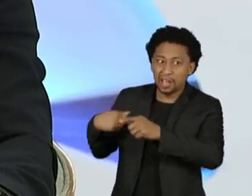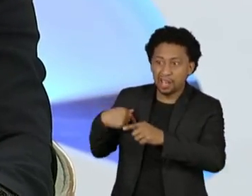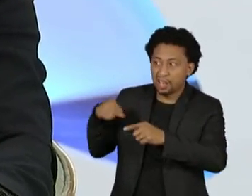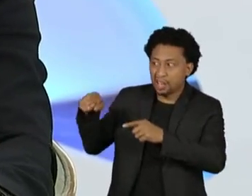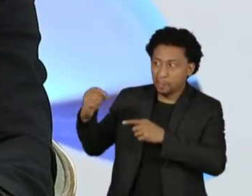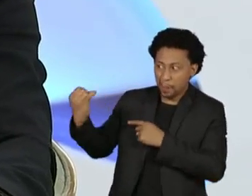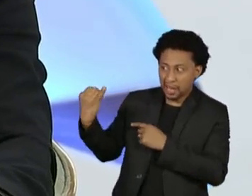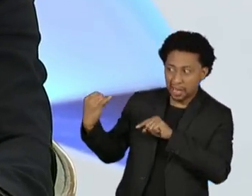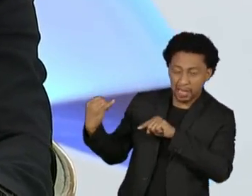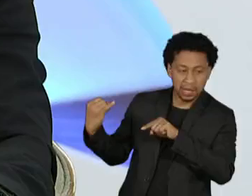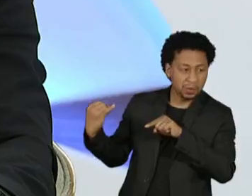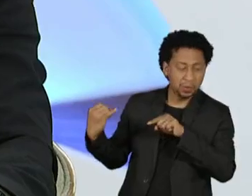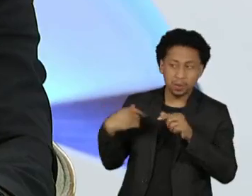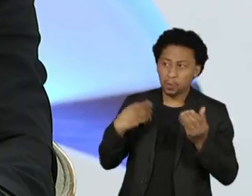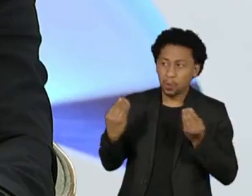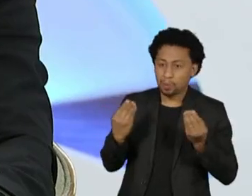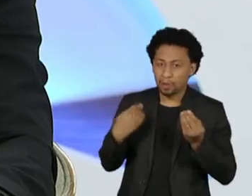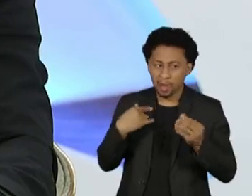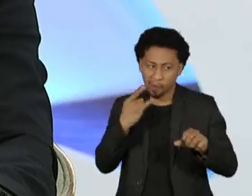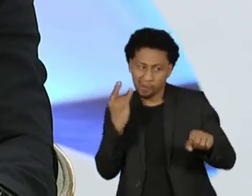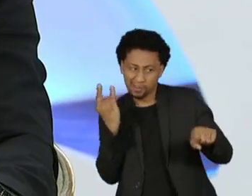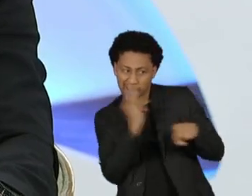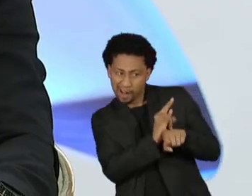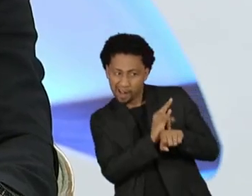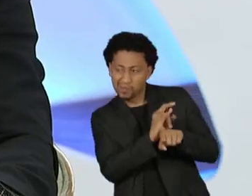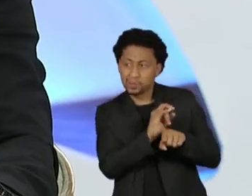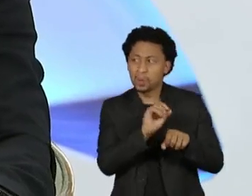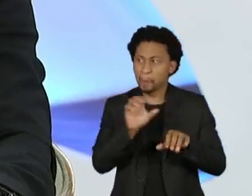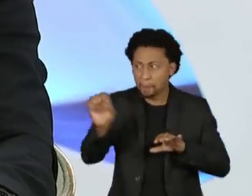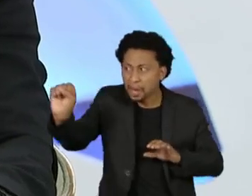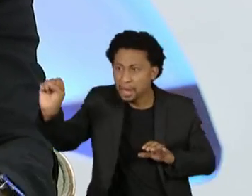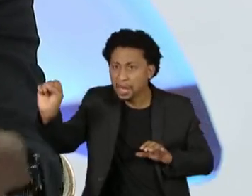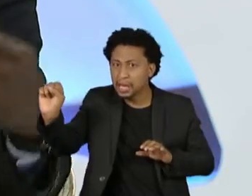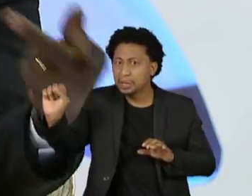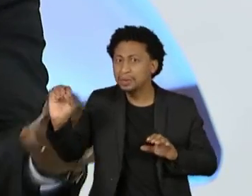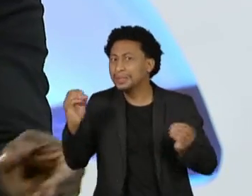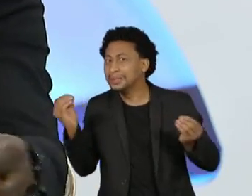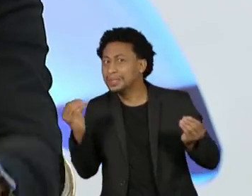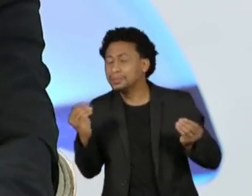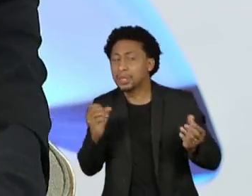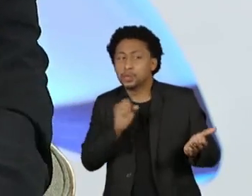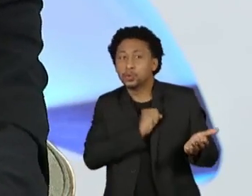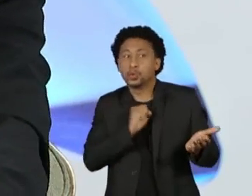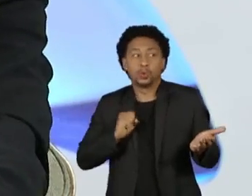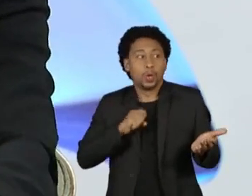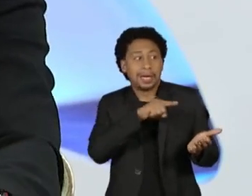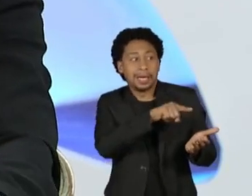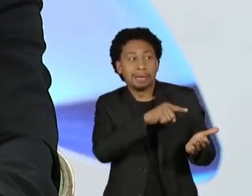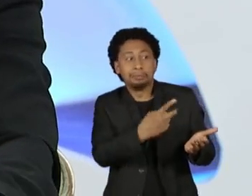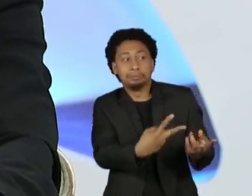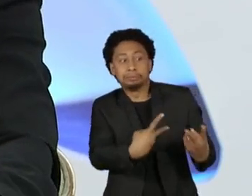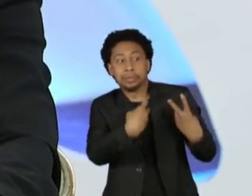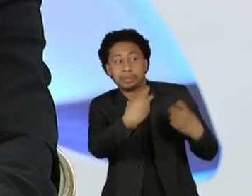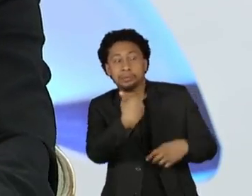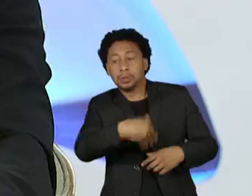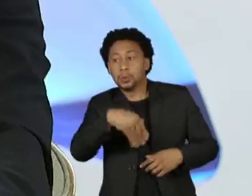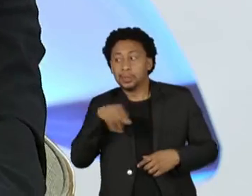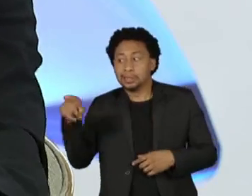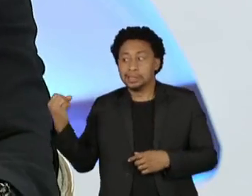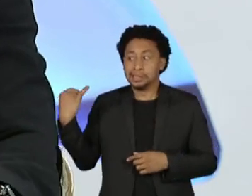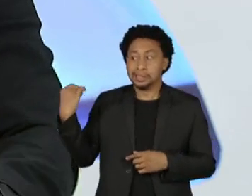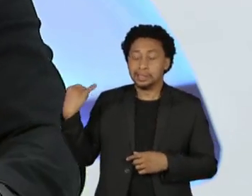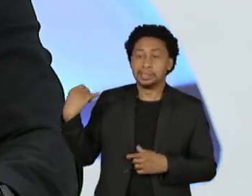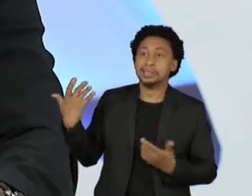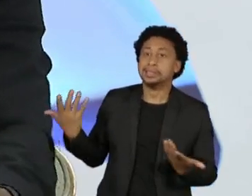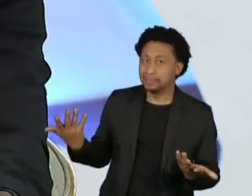né ele que fica numa situação desconfortável com a sogra com o cunhado que tá vendo aquilo né